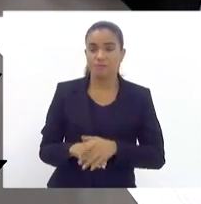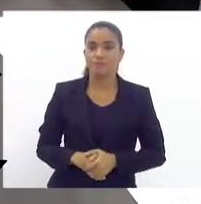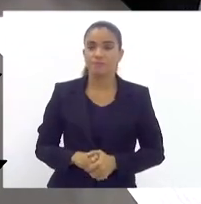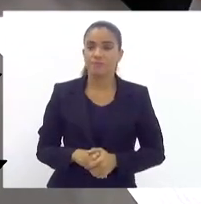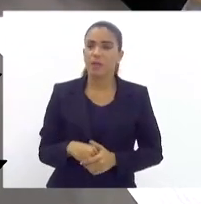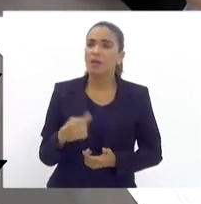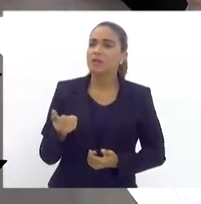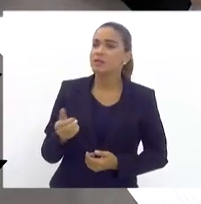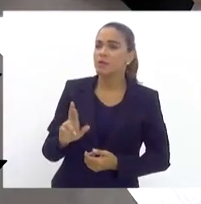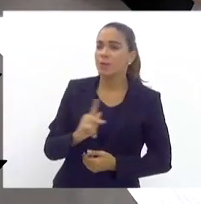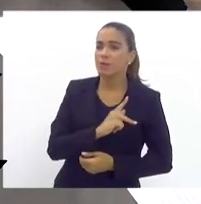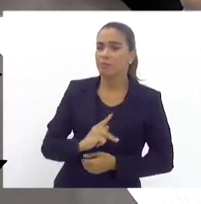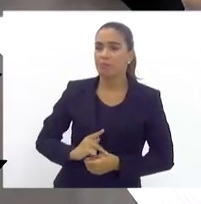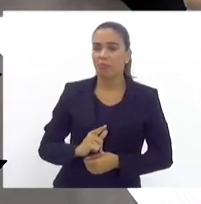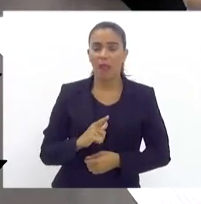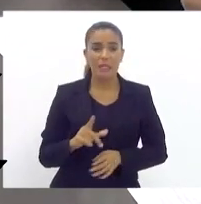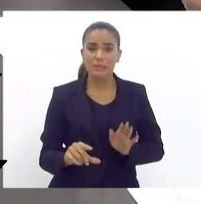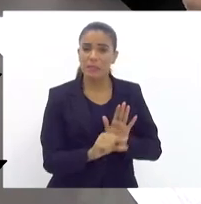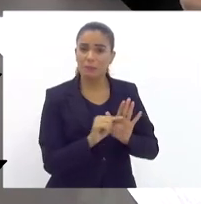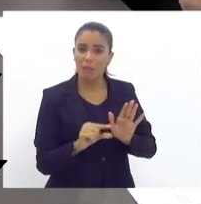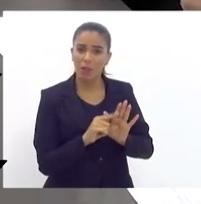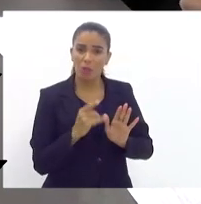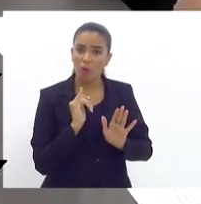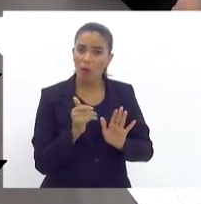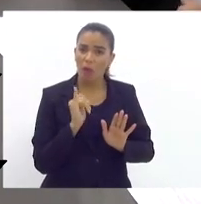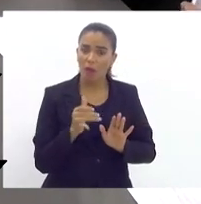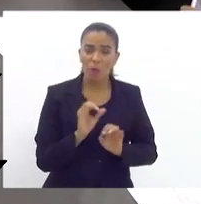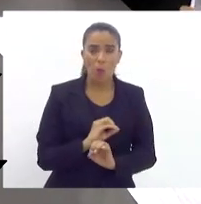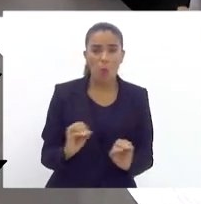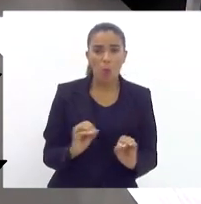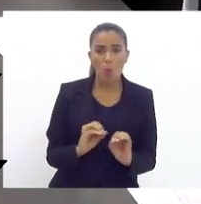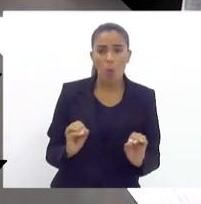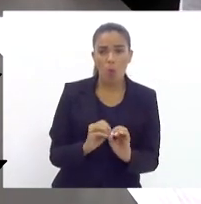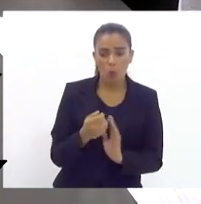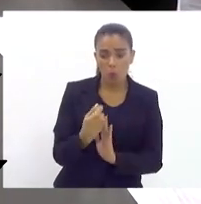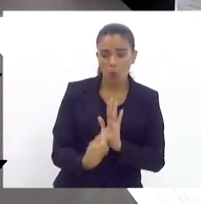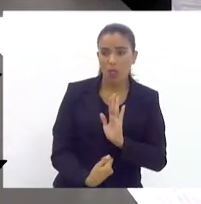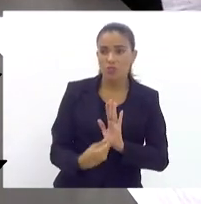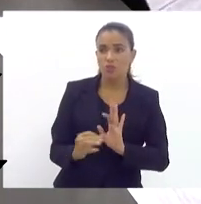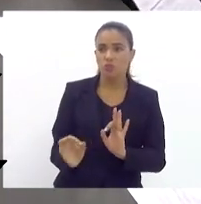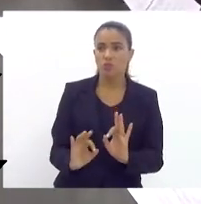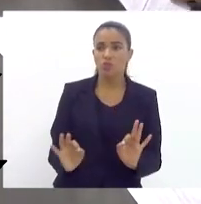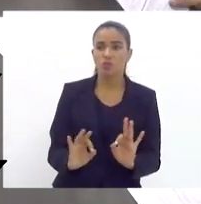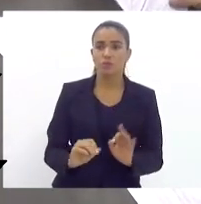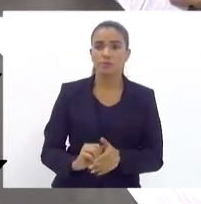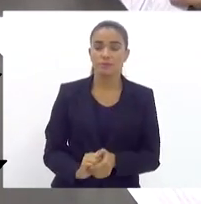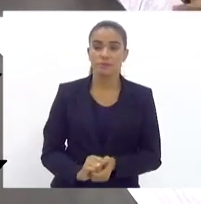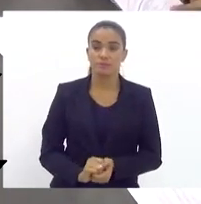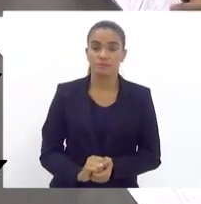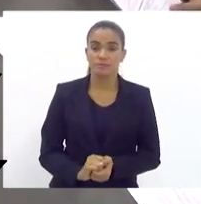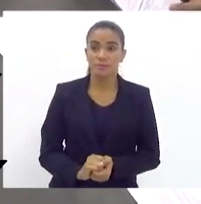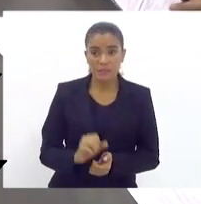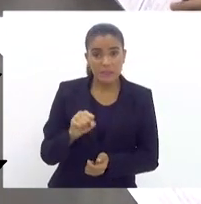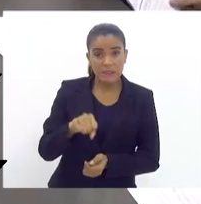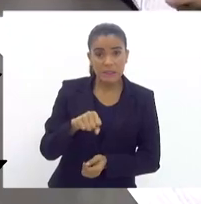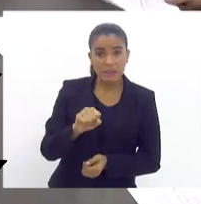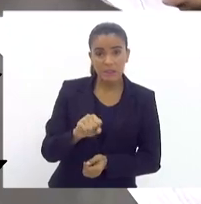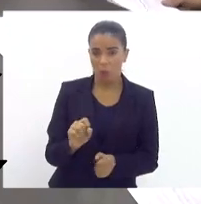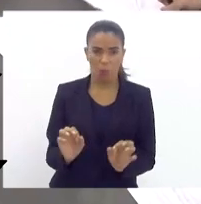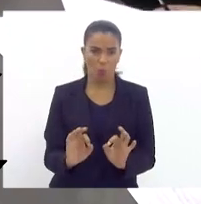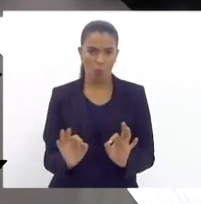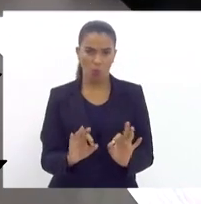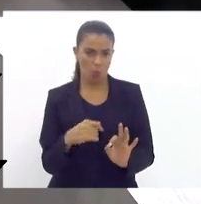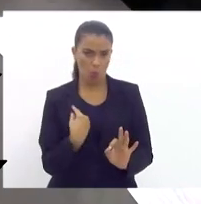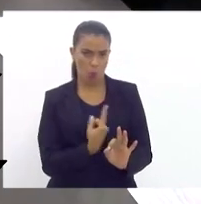presidente, as emendas não foram relatadas aqui no texto. Importante. Aqui sim. Não, no